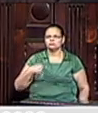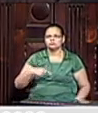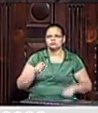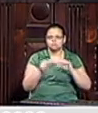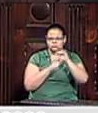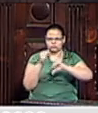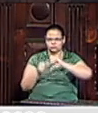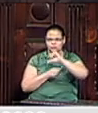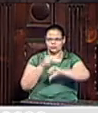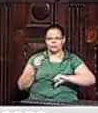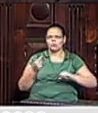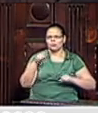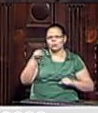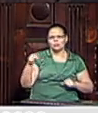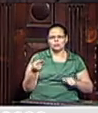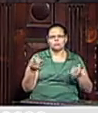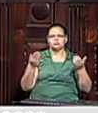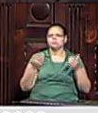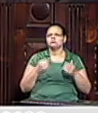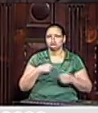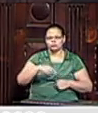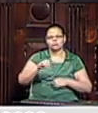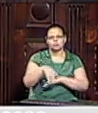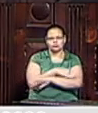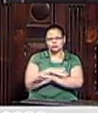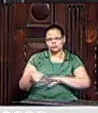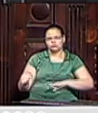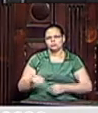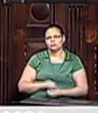que caiam todos eles. E vamos às ruas.